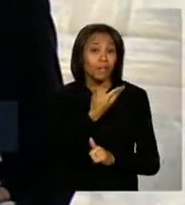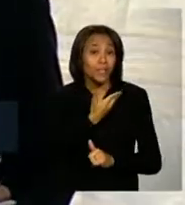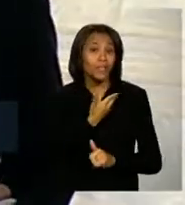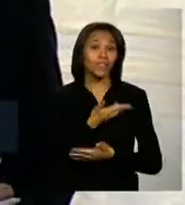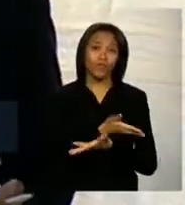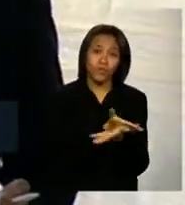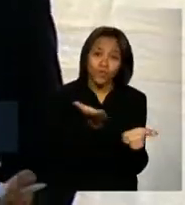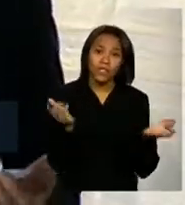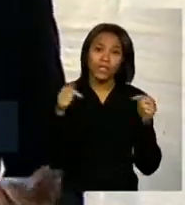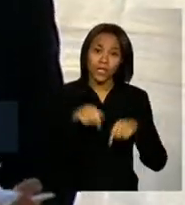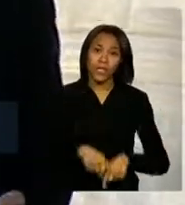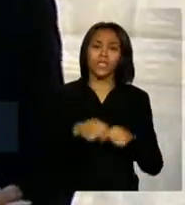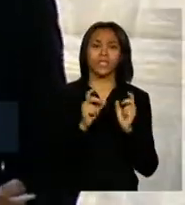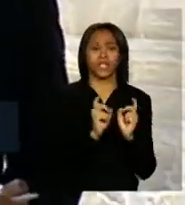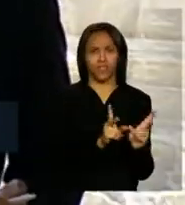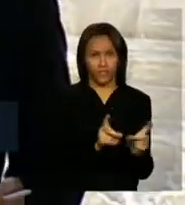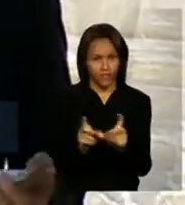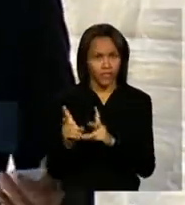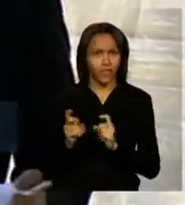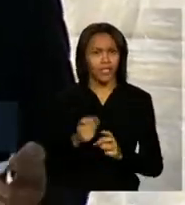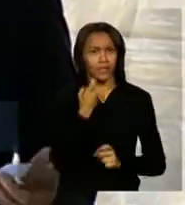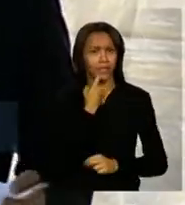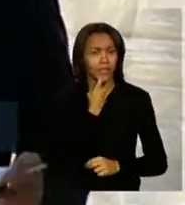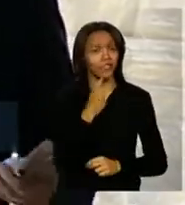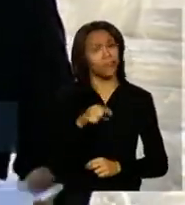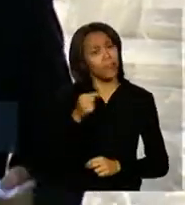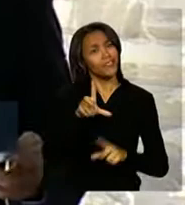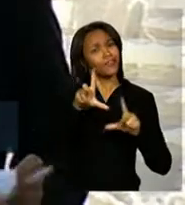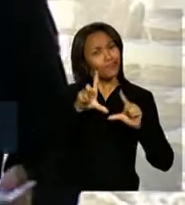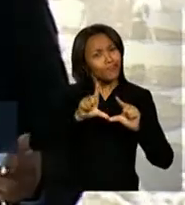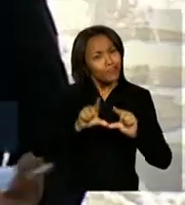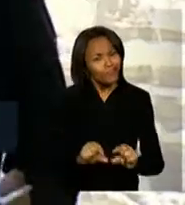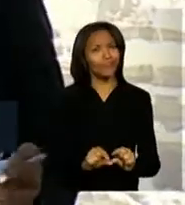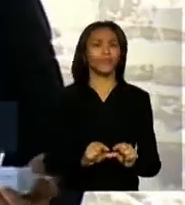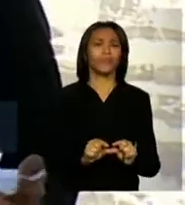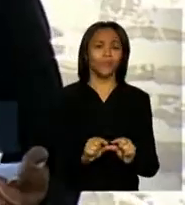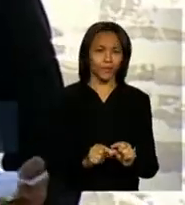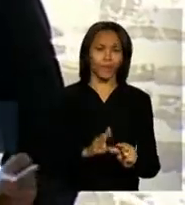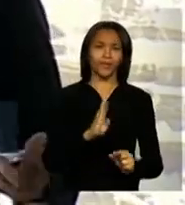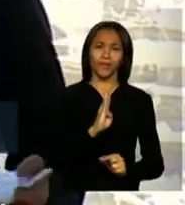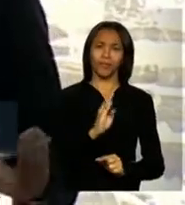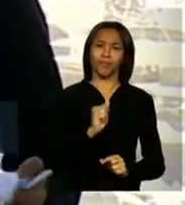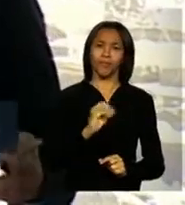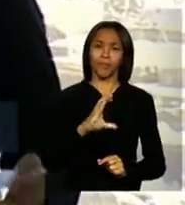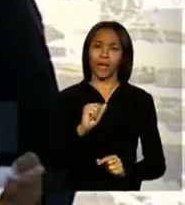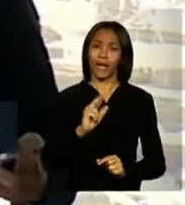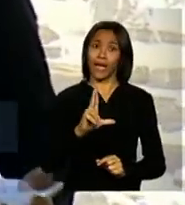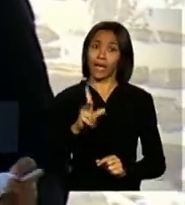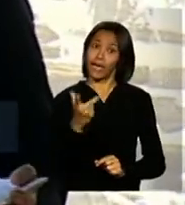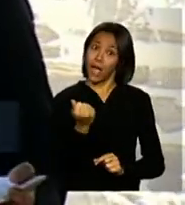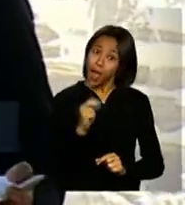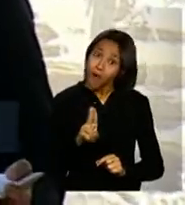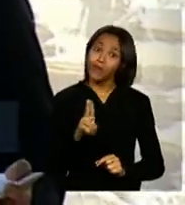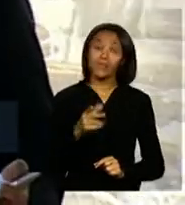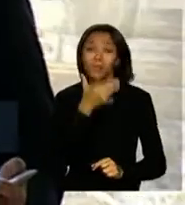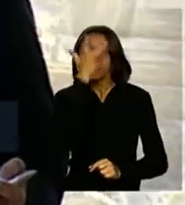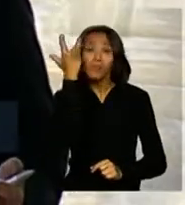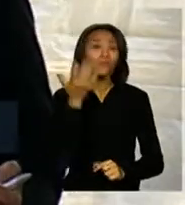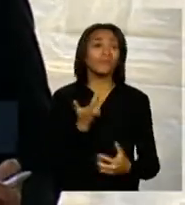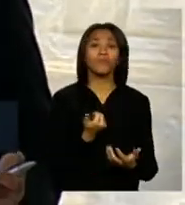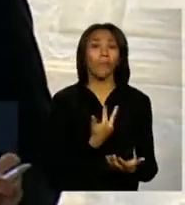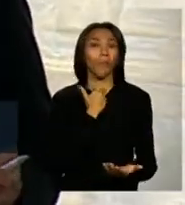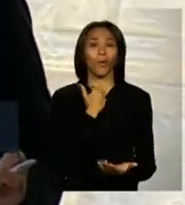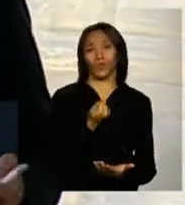associação do supermercado de Brasília e do Brasil para a gente colocar o bacalhau um preço mais senão o povo não pode comer